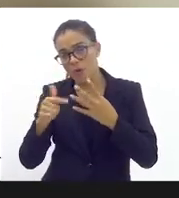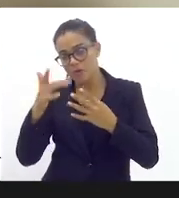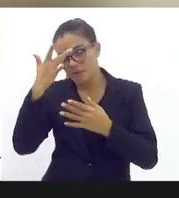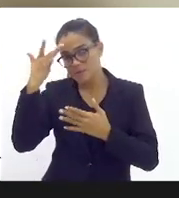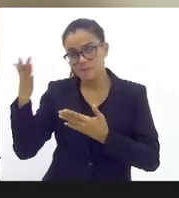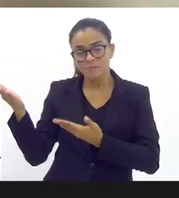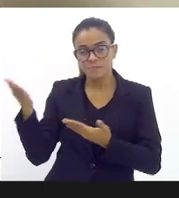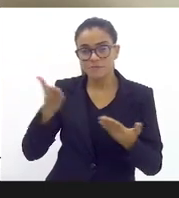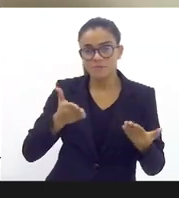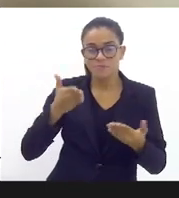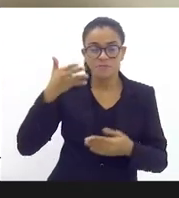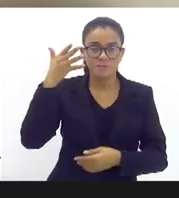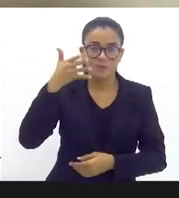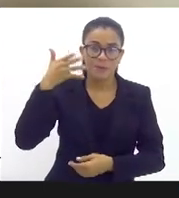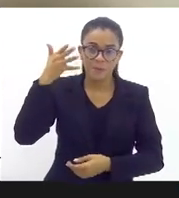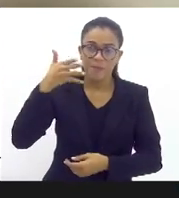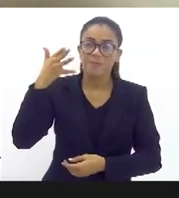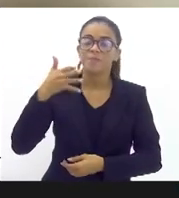outros palestrantes,